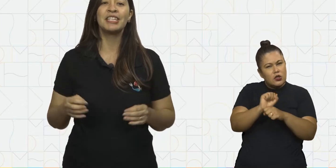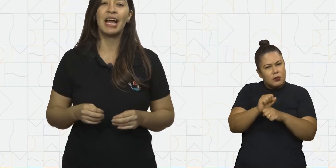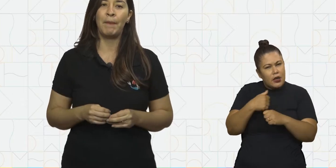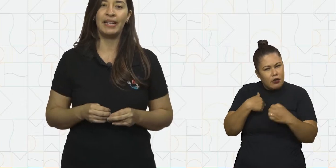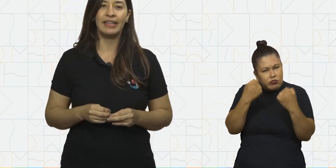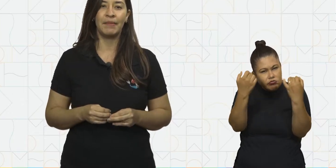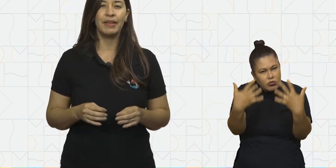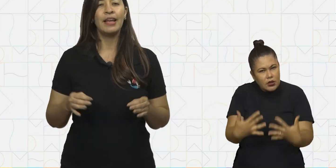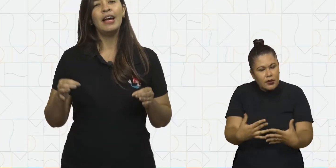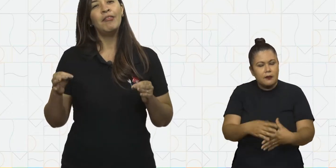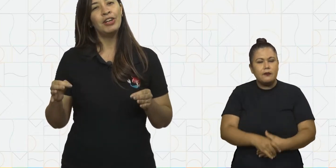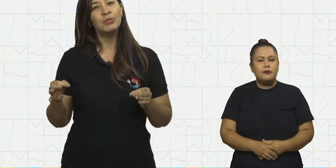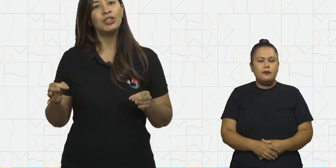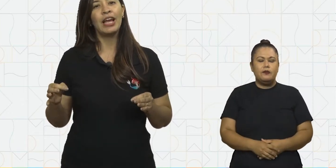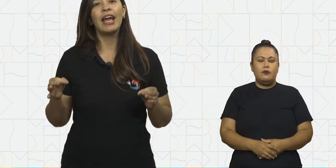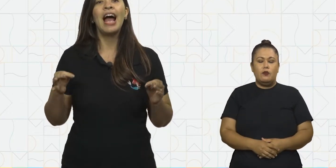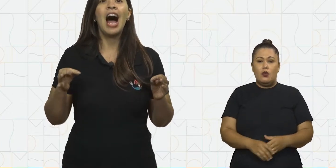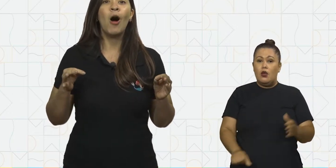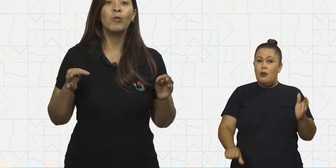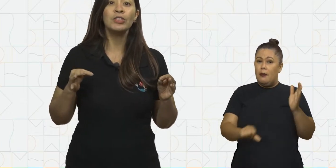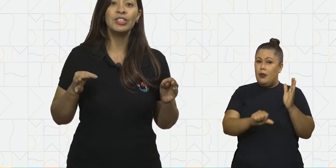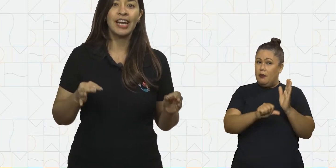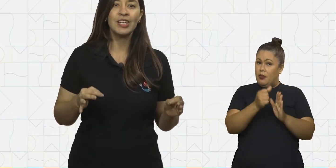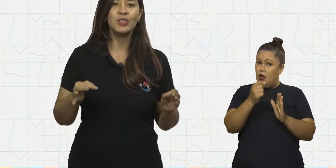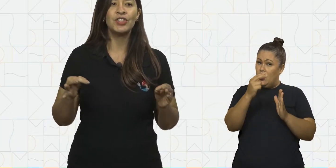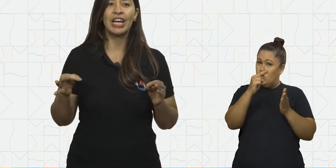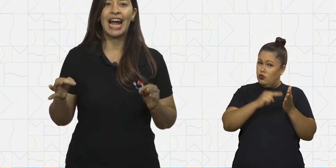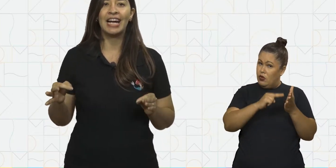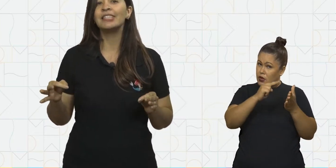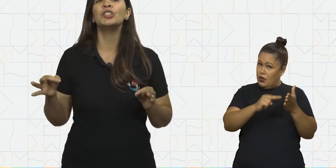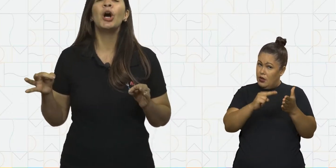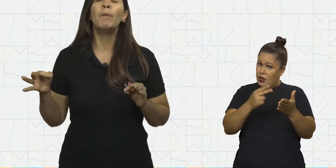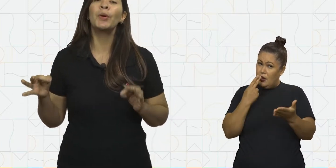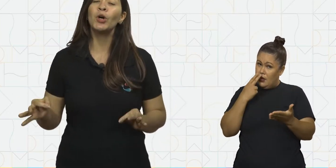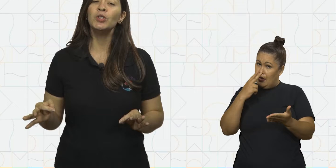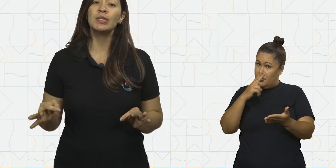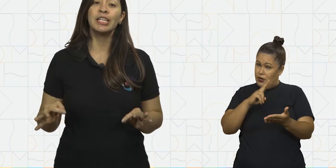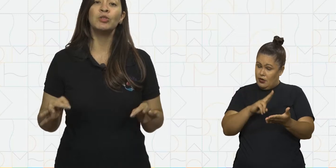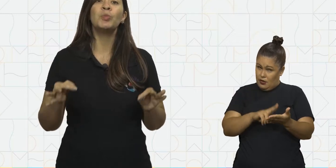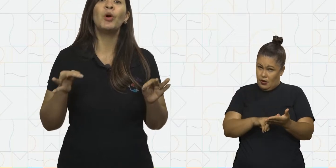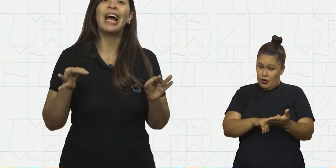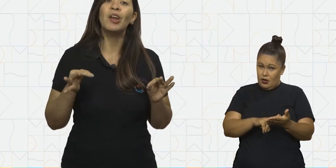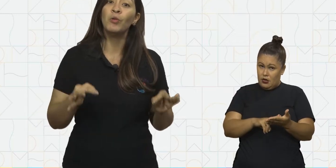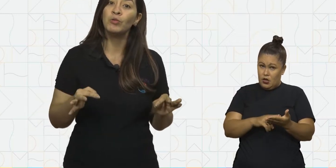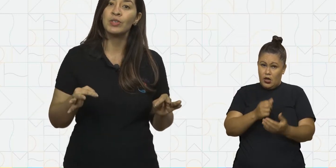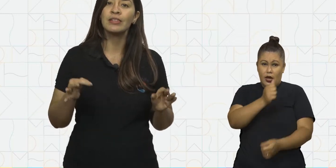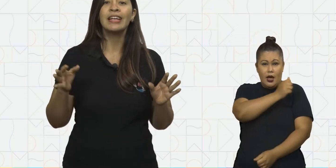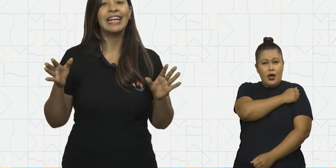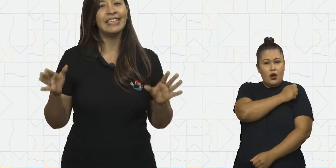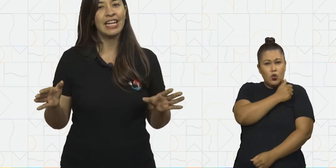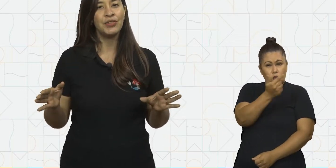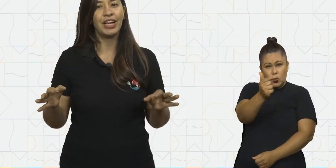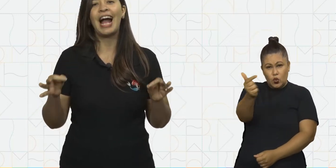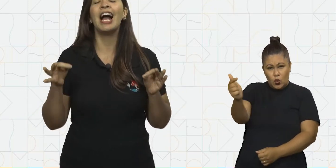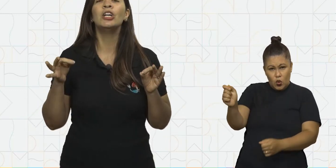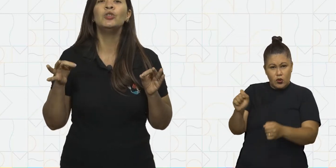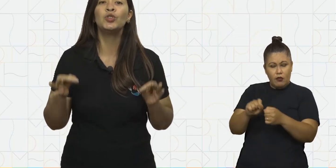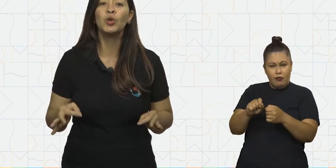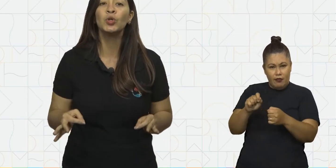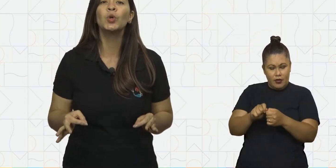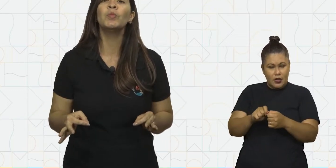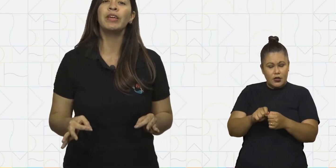para você aprender. Vamos ler alguns trechos de cartas produzidos por alunos e